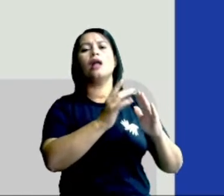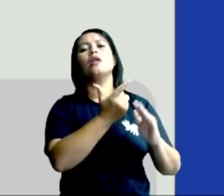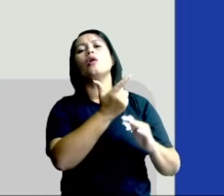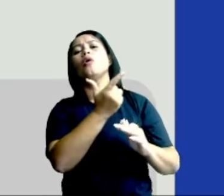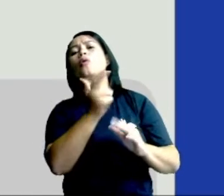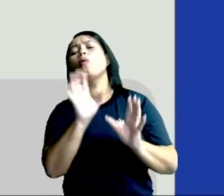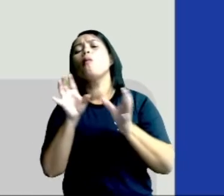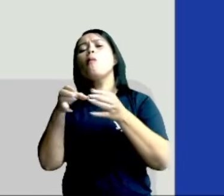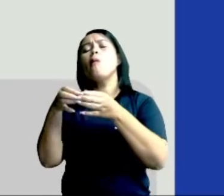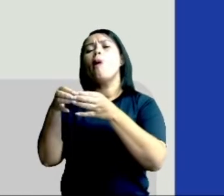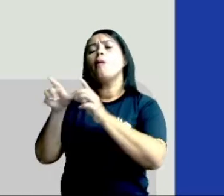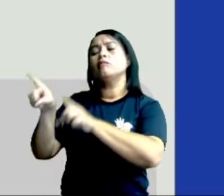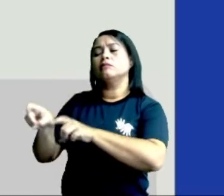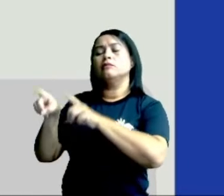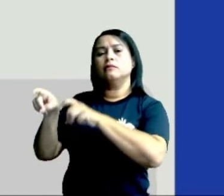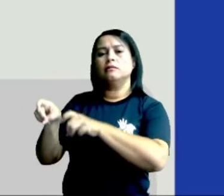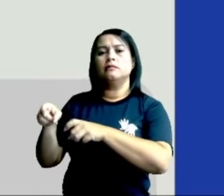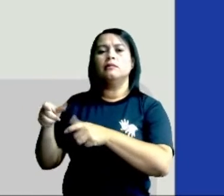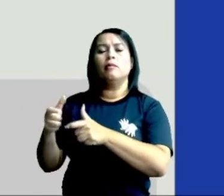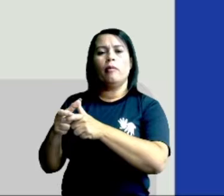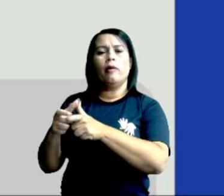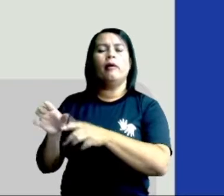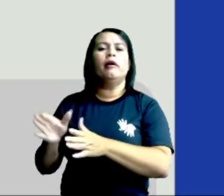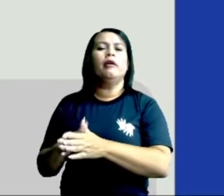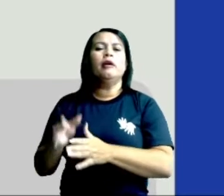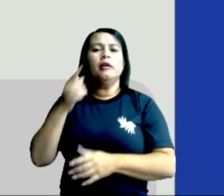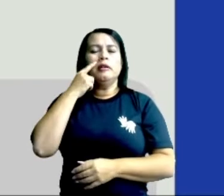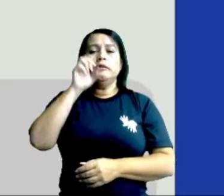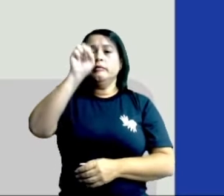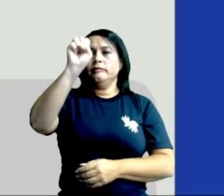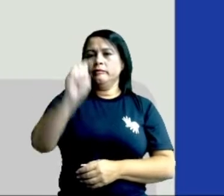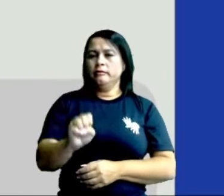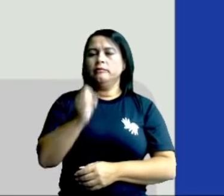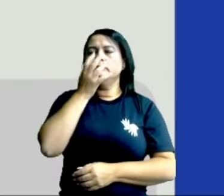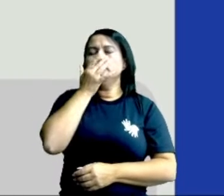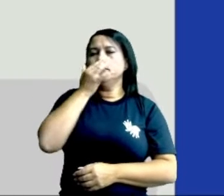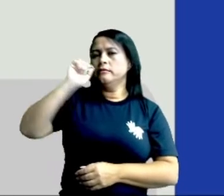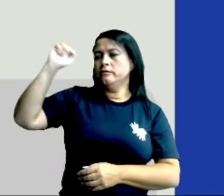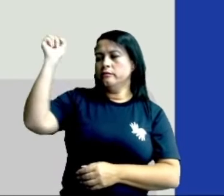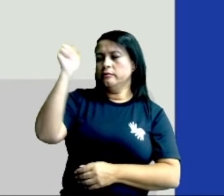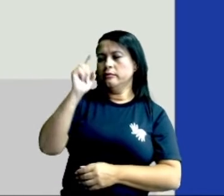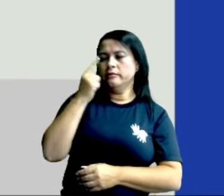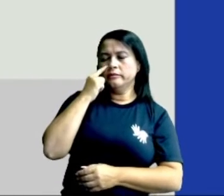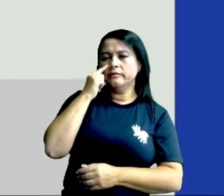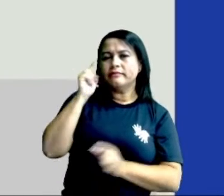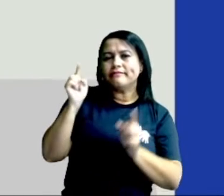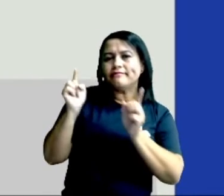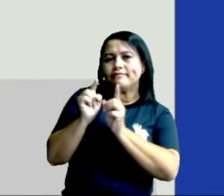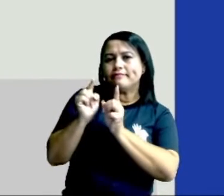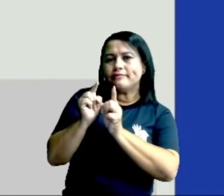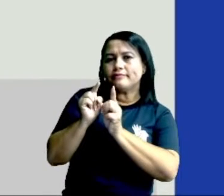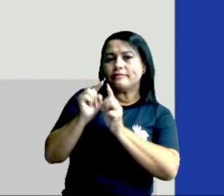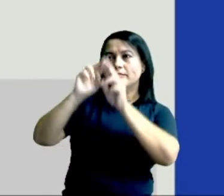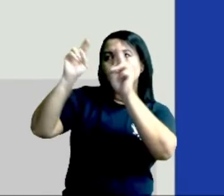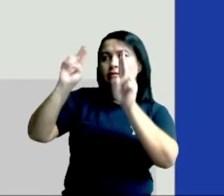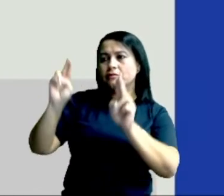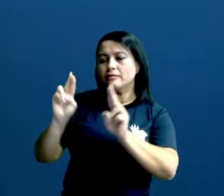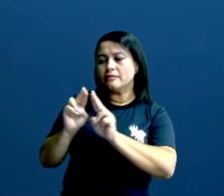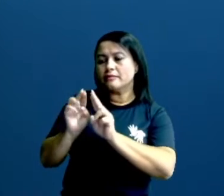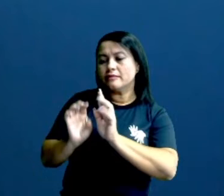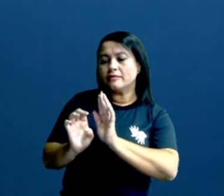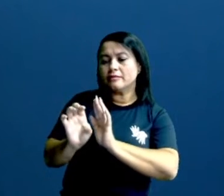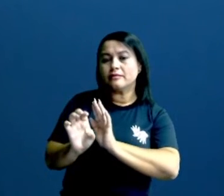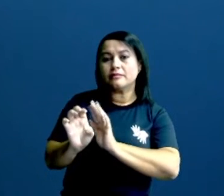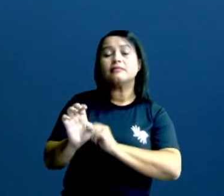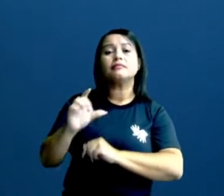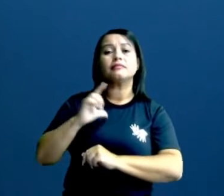restante vivendo no campo. No sul, que é essa região azulzinha que vocês estão vendo aqui, a nossa menor região, né, que é formada